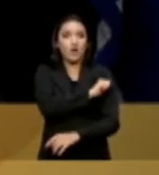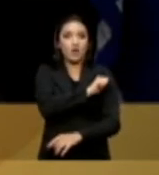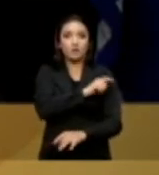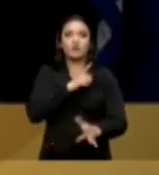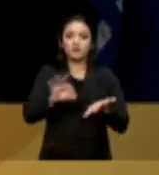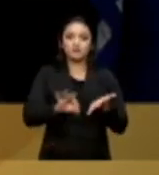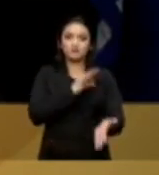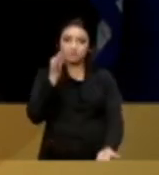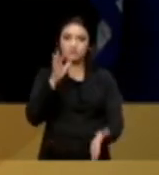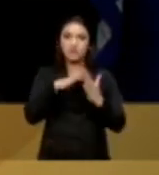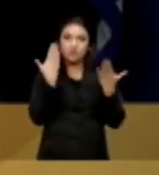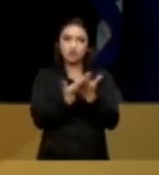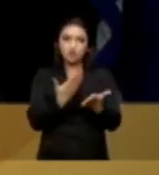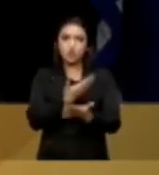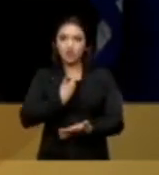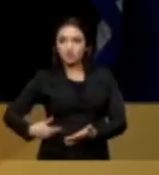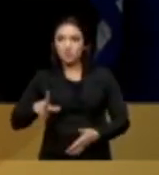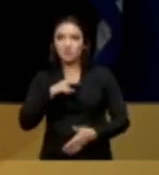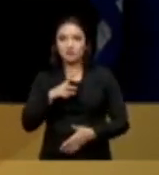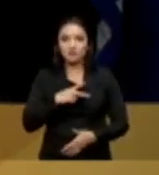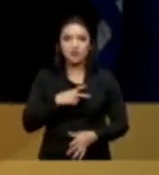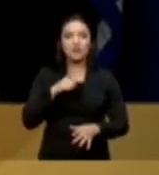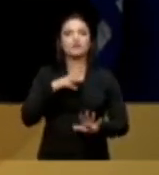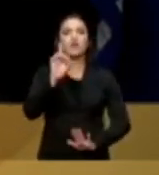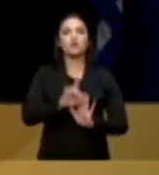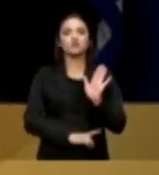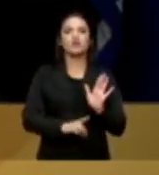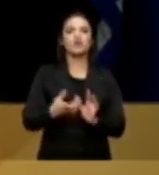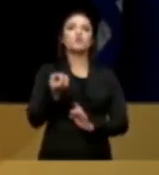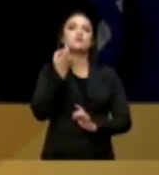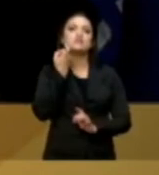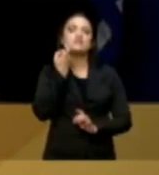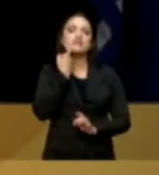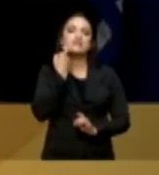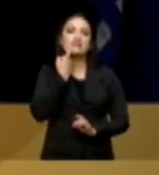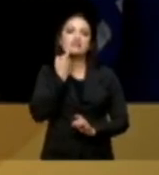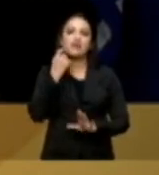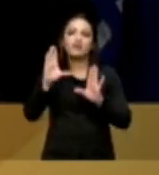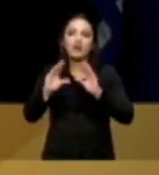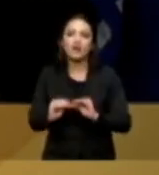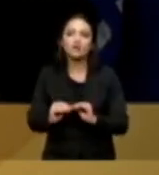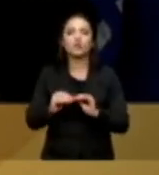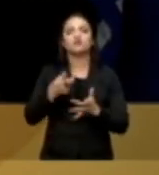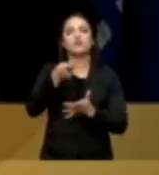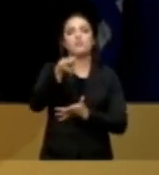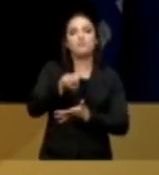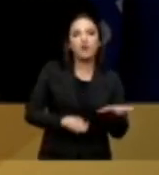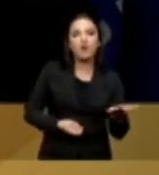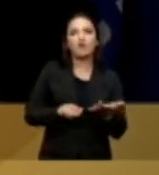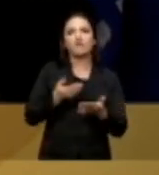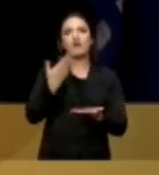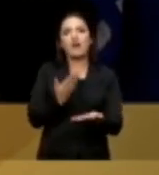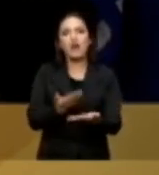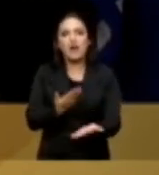ensino público ou privado, de qualquer nível, o direito de ausentar-se de prova ou aula marcada para o dia em que, segundo sua crença